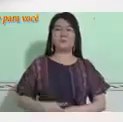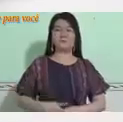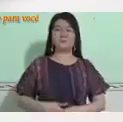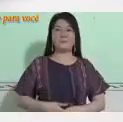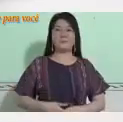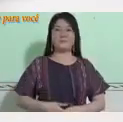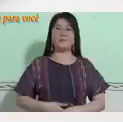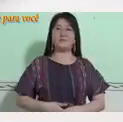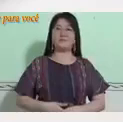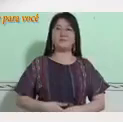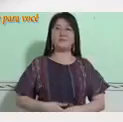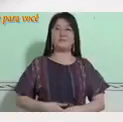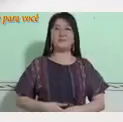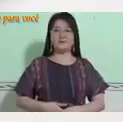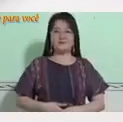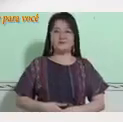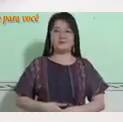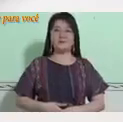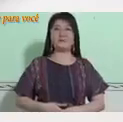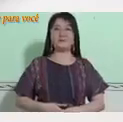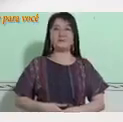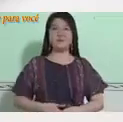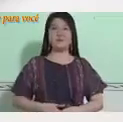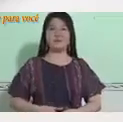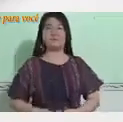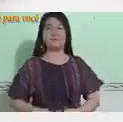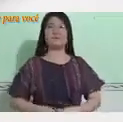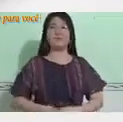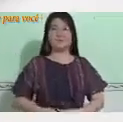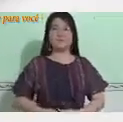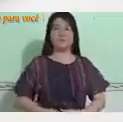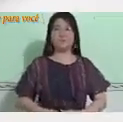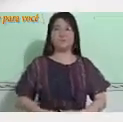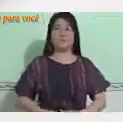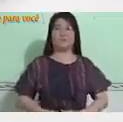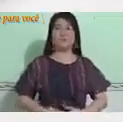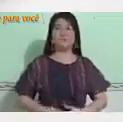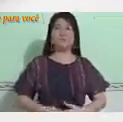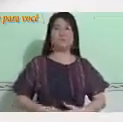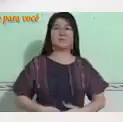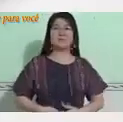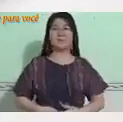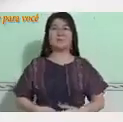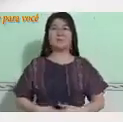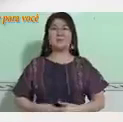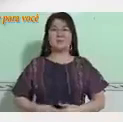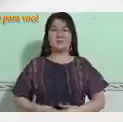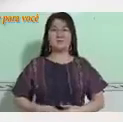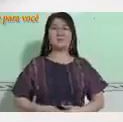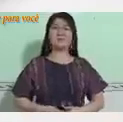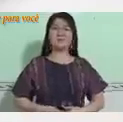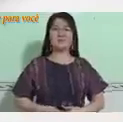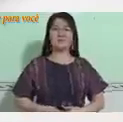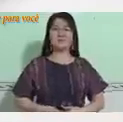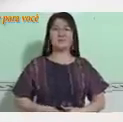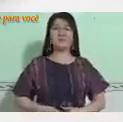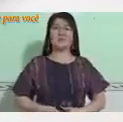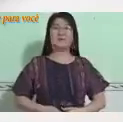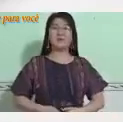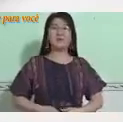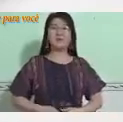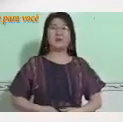Veja ainda outras opções caseiras para olheiras em 2. Remédio caseiro para olheiras.